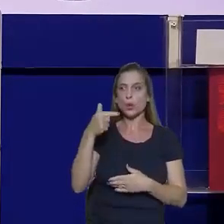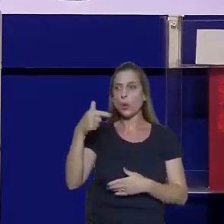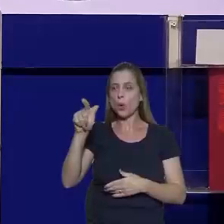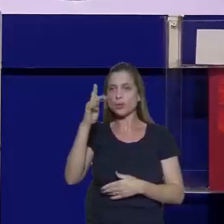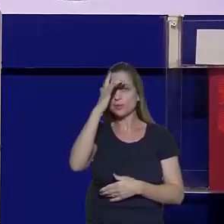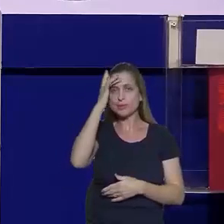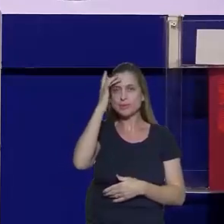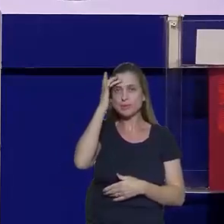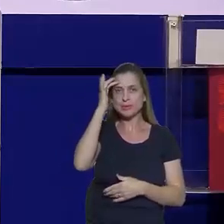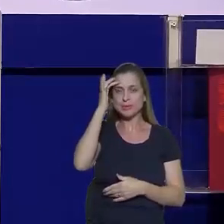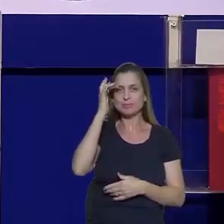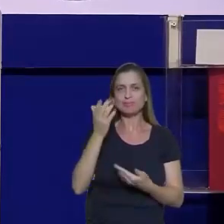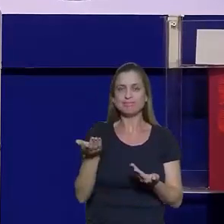fora